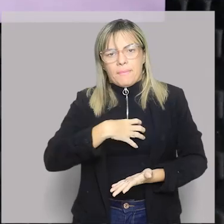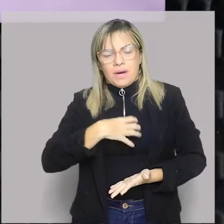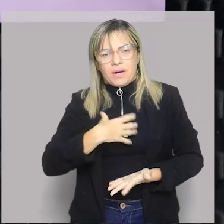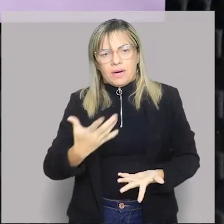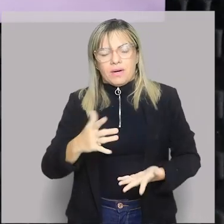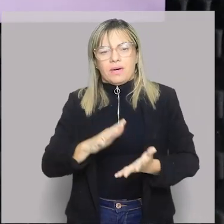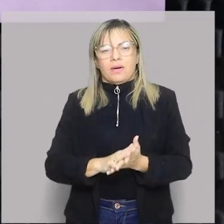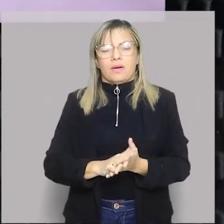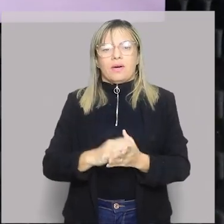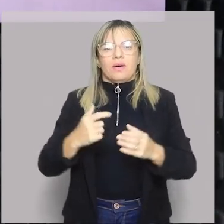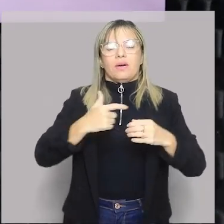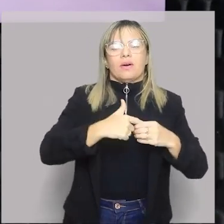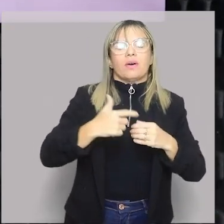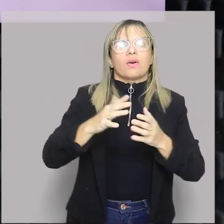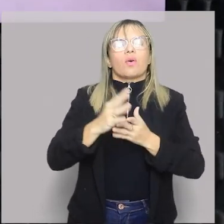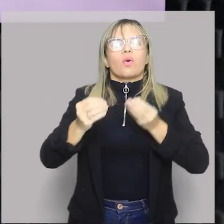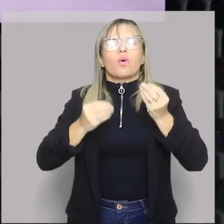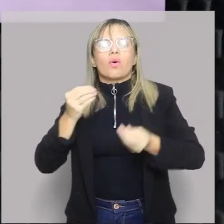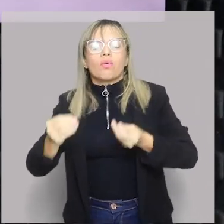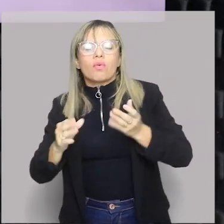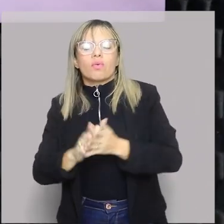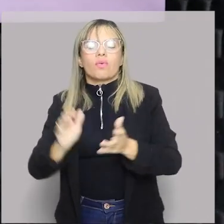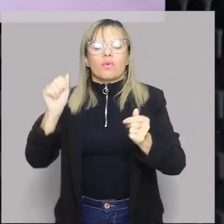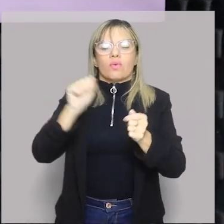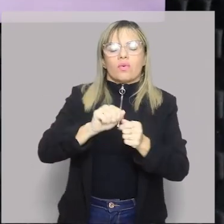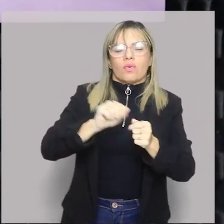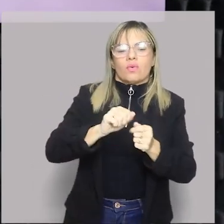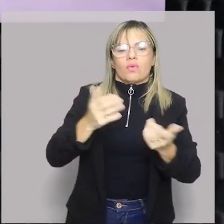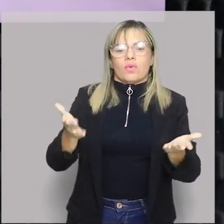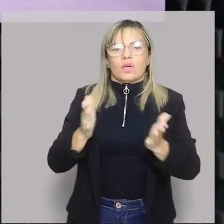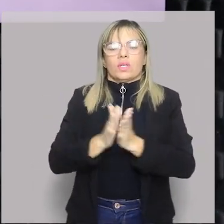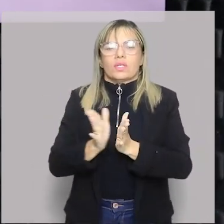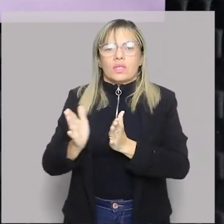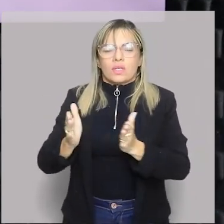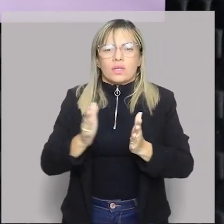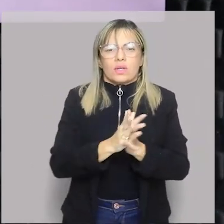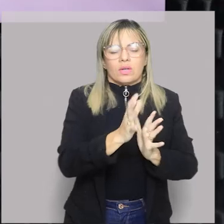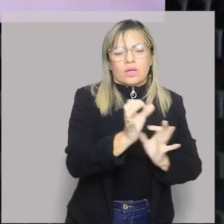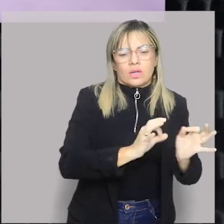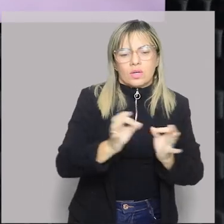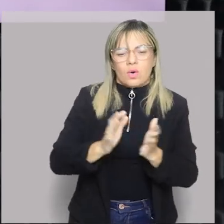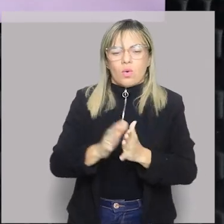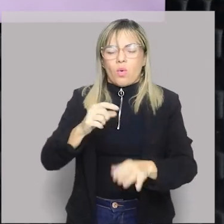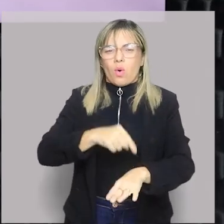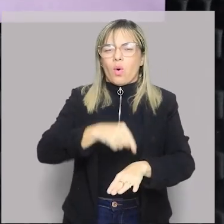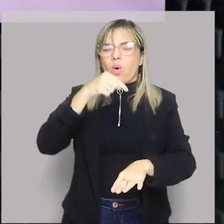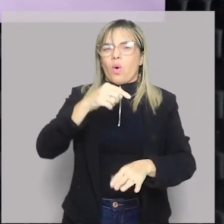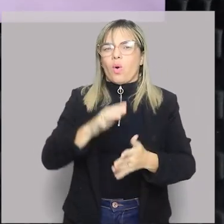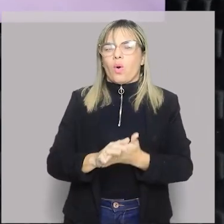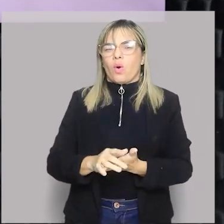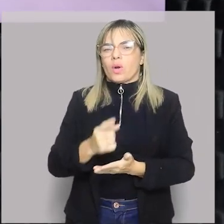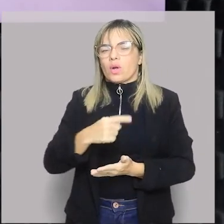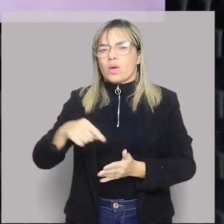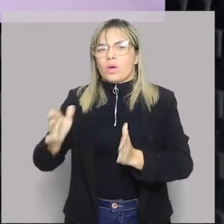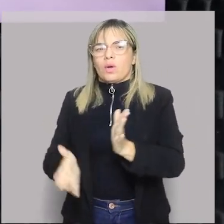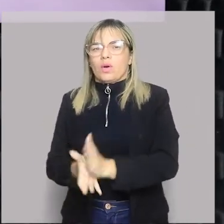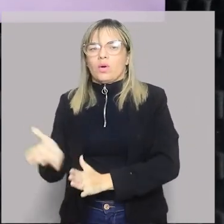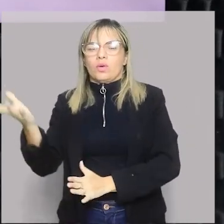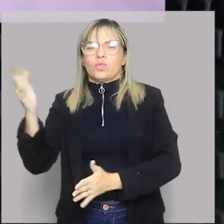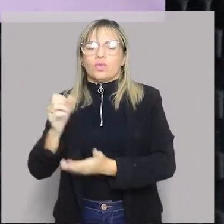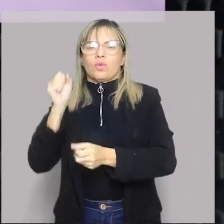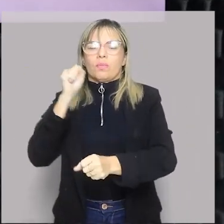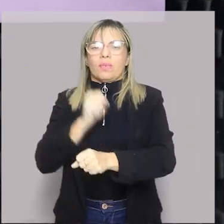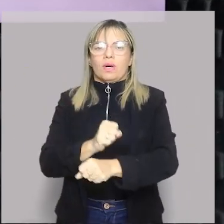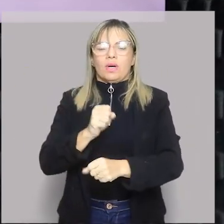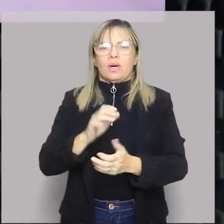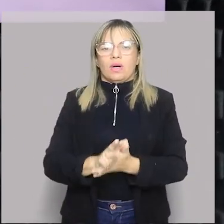eu vou pensar como que eu vou fazer esse trajeto. Então eu vou montar o meu roteiro, o horário que eu vou sair, onde eu vou parar para almoçar, certo?